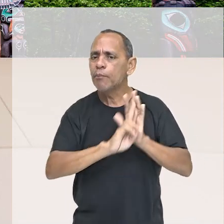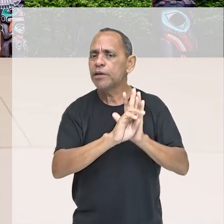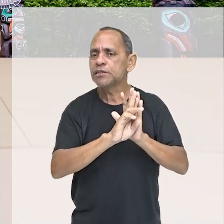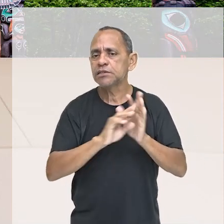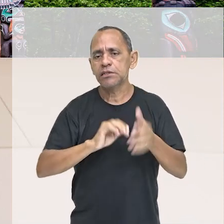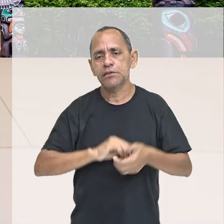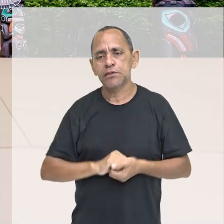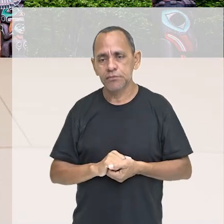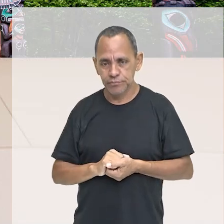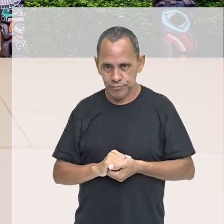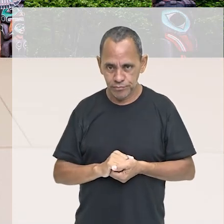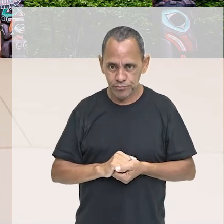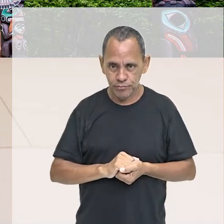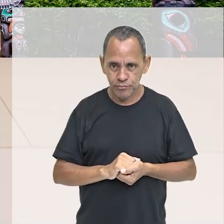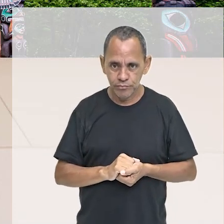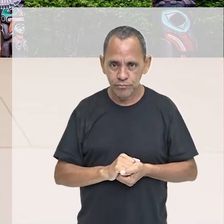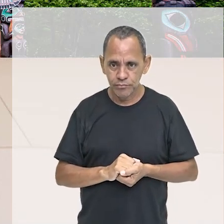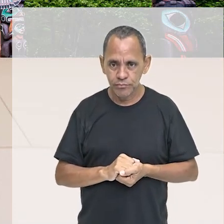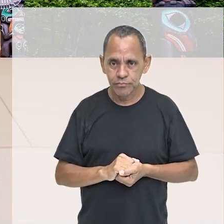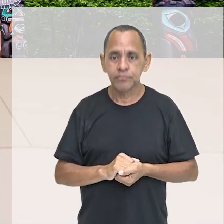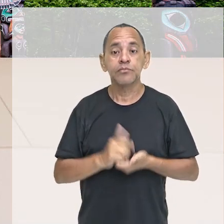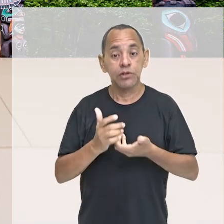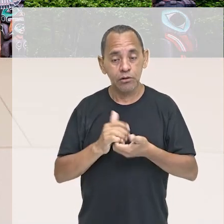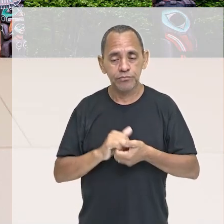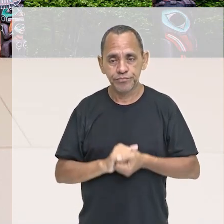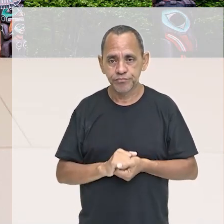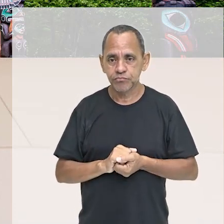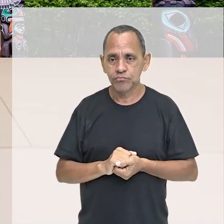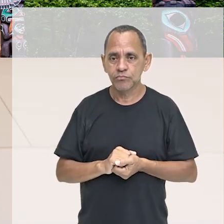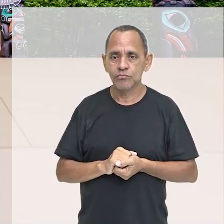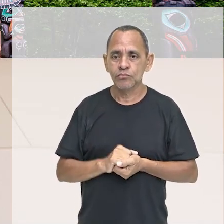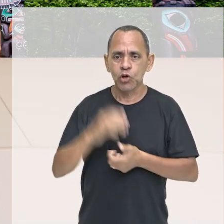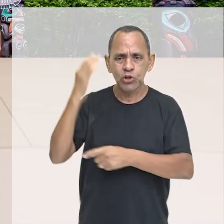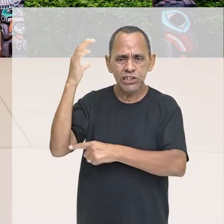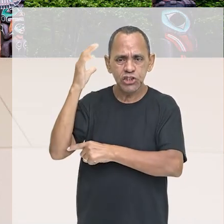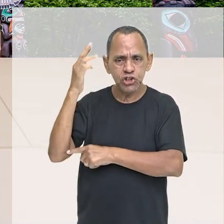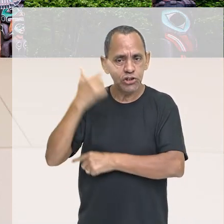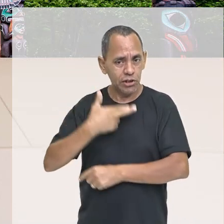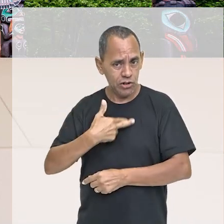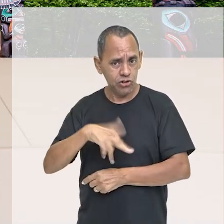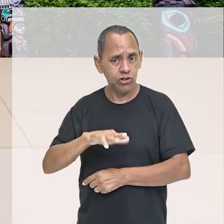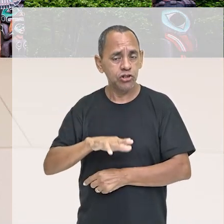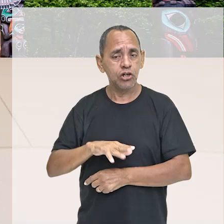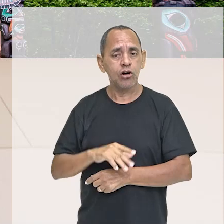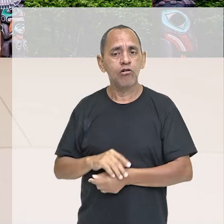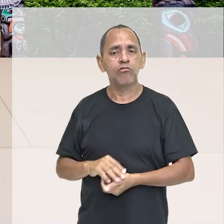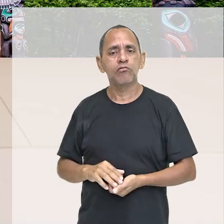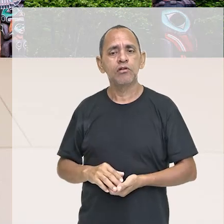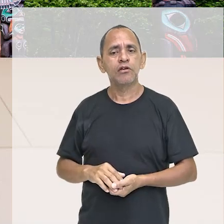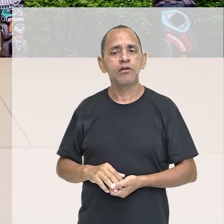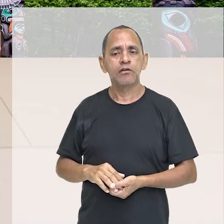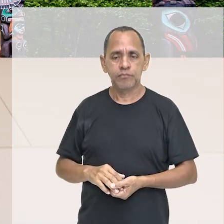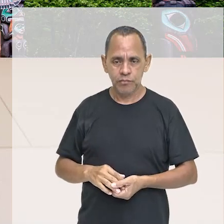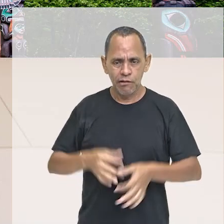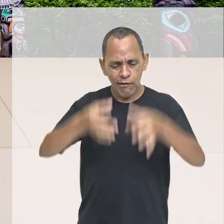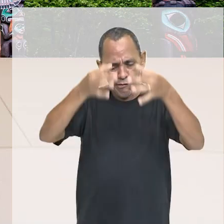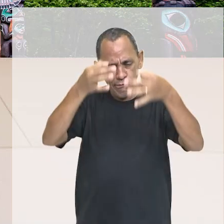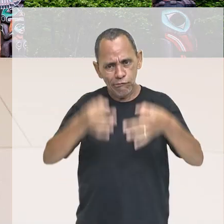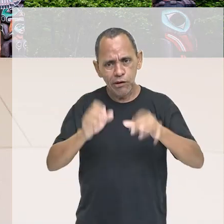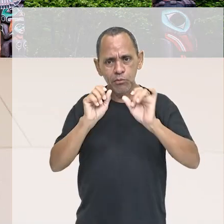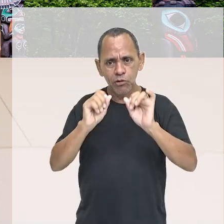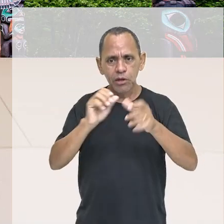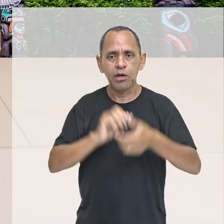um cientista da religião, que ele afirma que o universo religioso ele envolve a